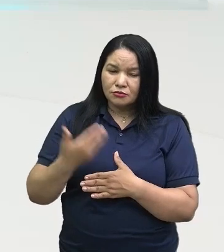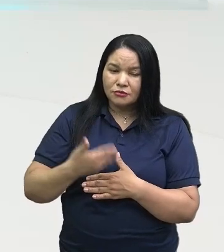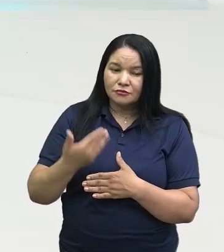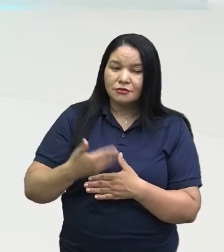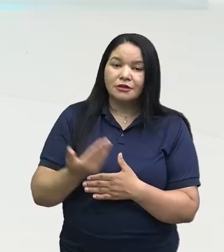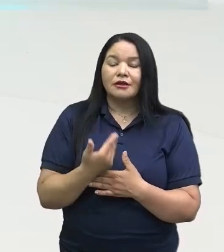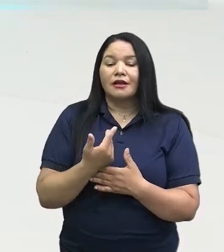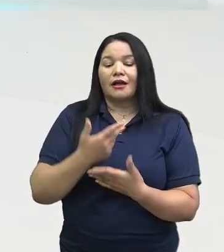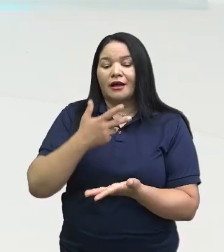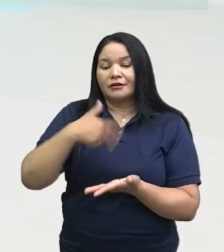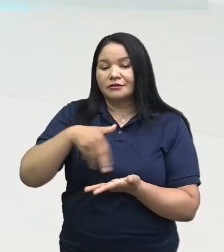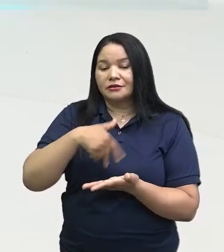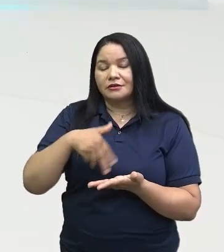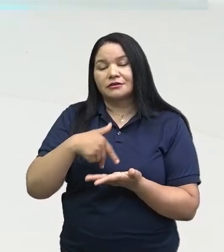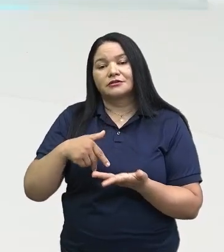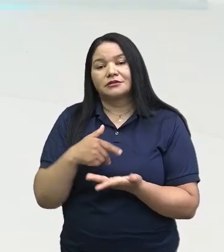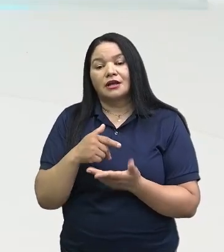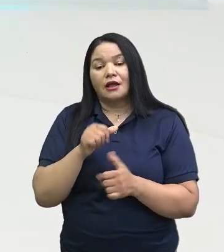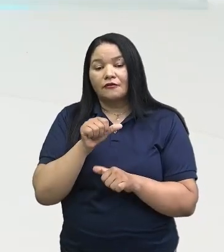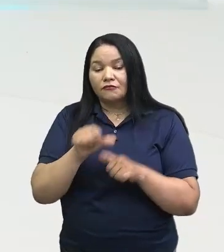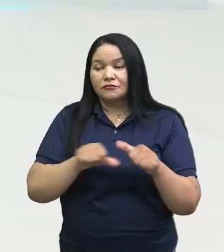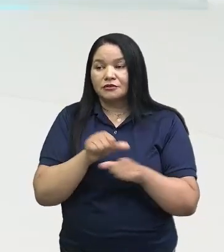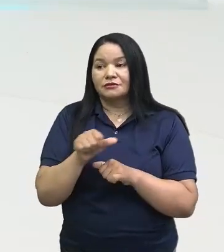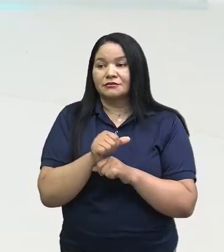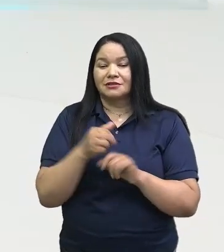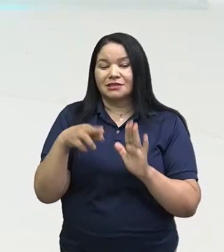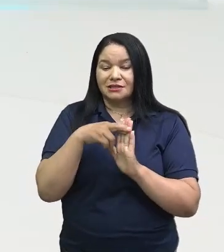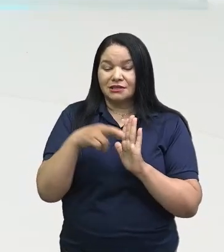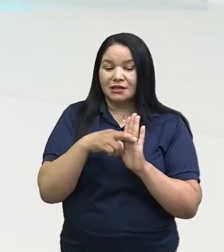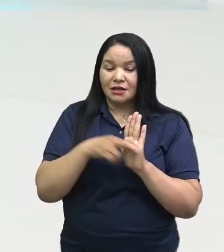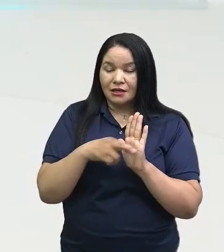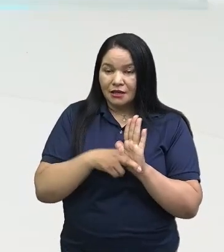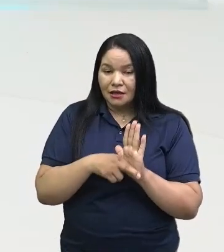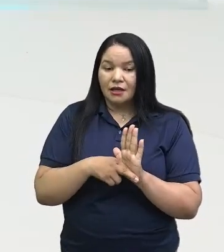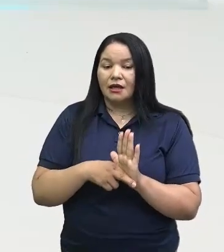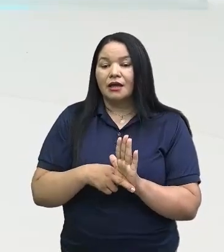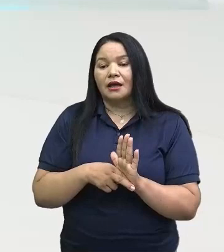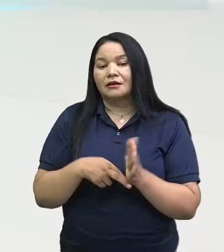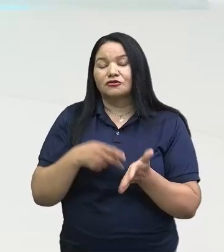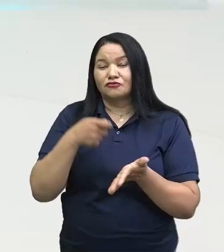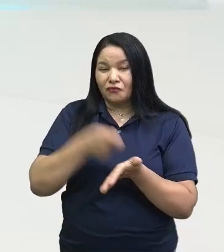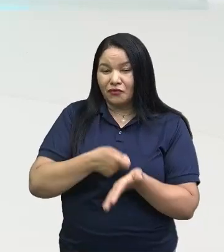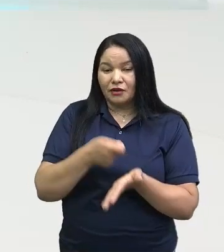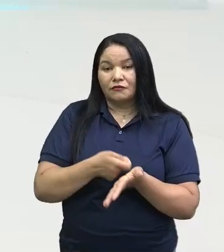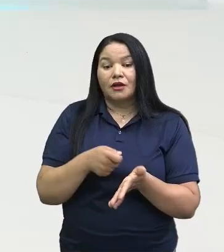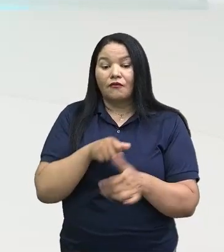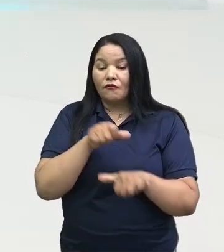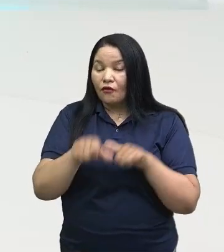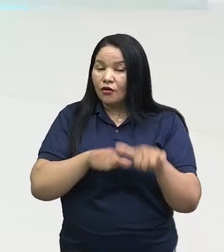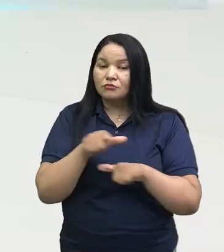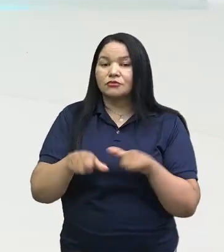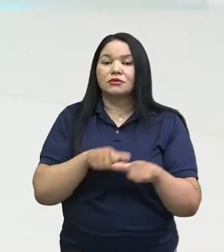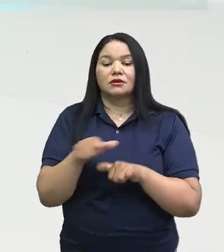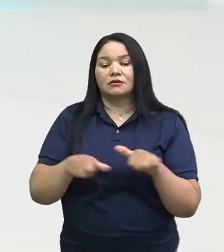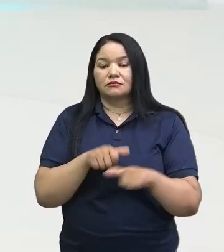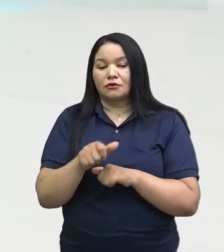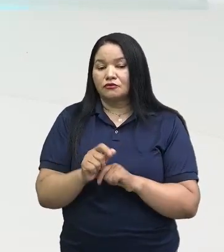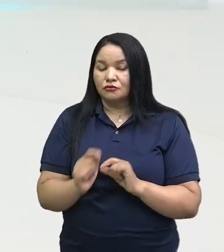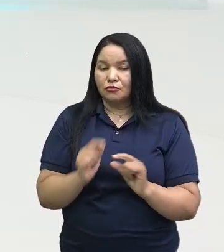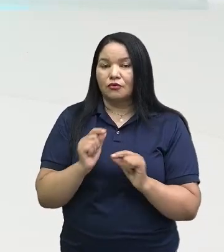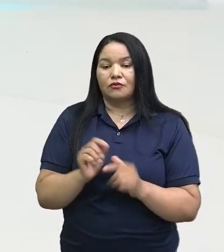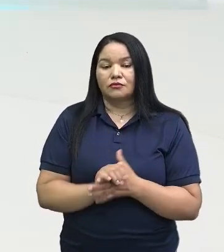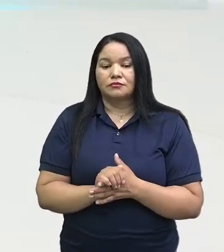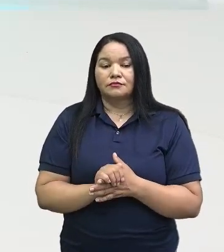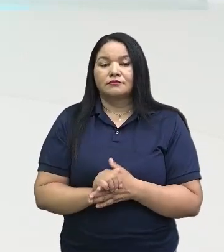a dança clássica com aquelas regras rígidas, foram quebrado o paradigma ali através da